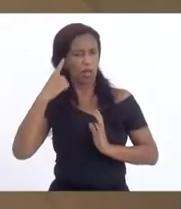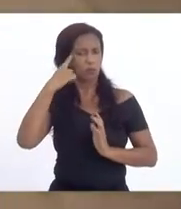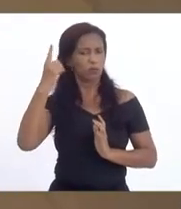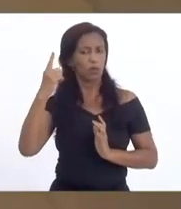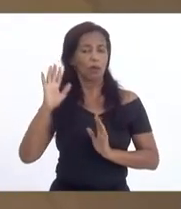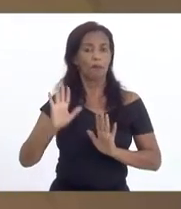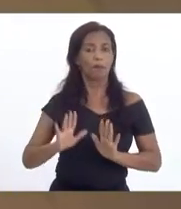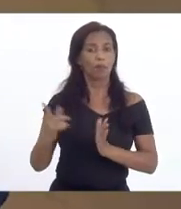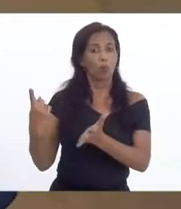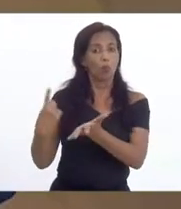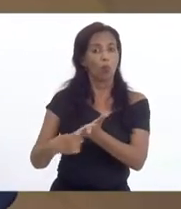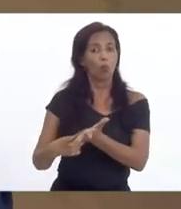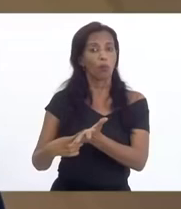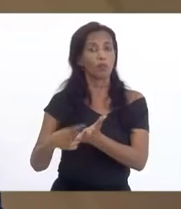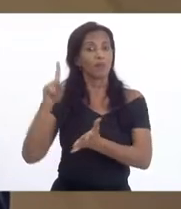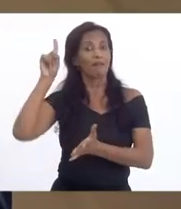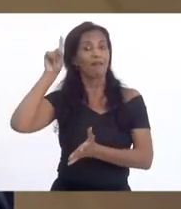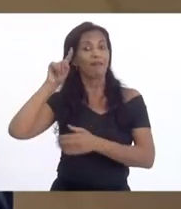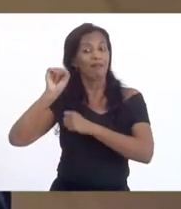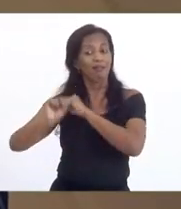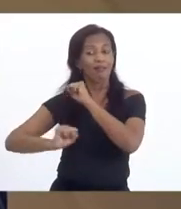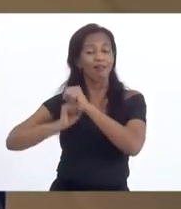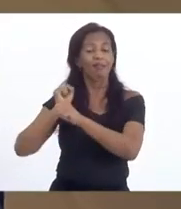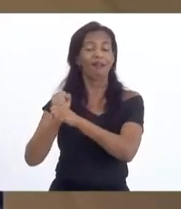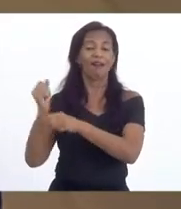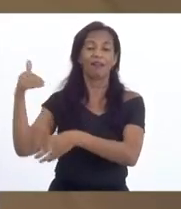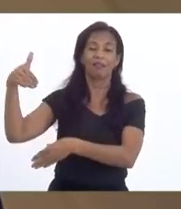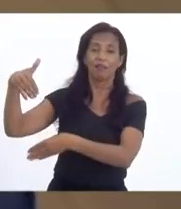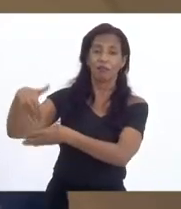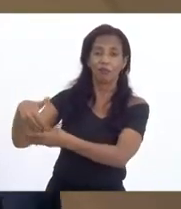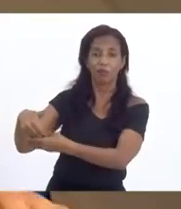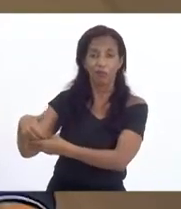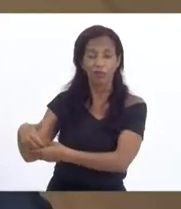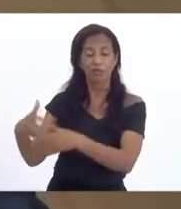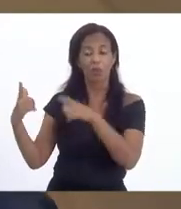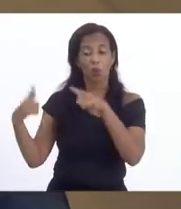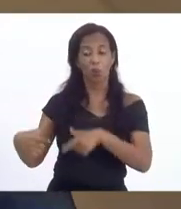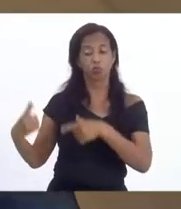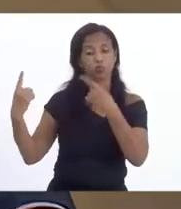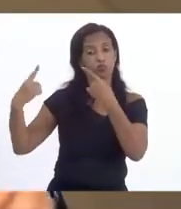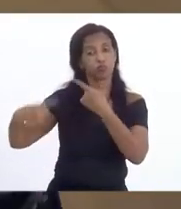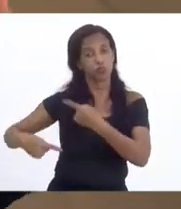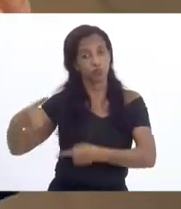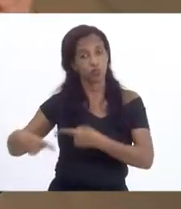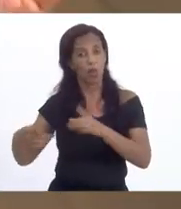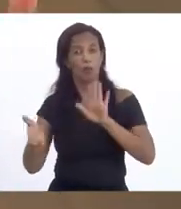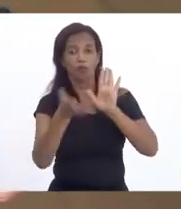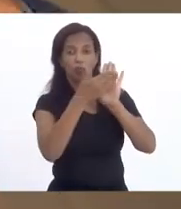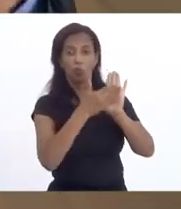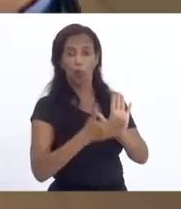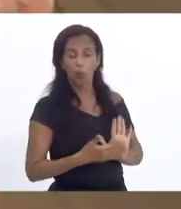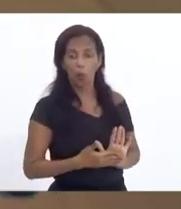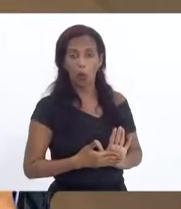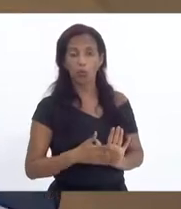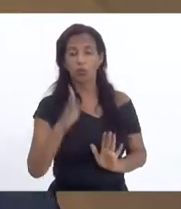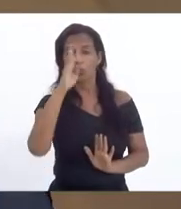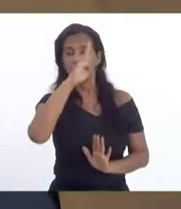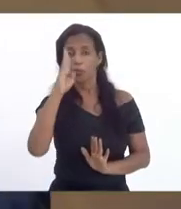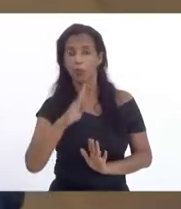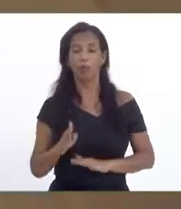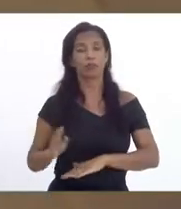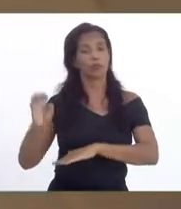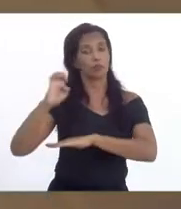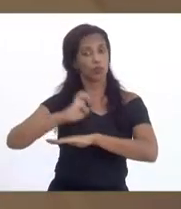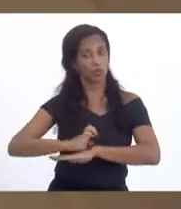esse compromisso vai se dar lá na eleição, nos 45 dias da eleição, onde vamos discutir as nossas propostas para o Brasil e para o